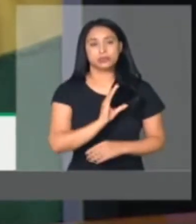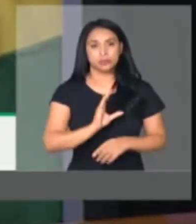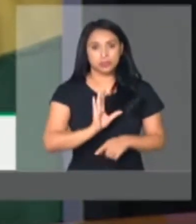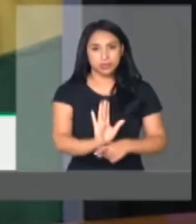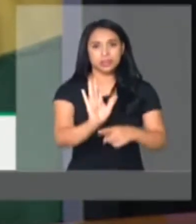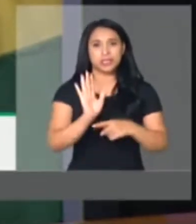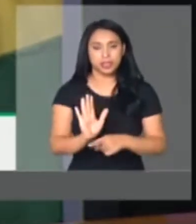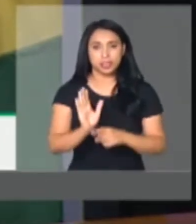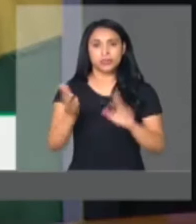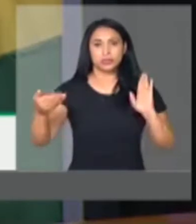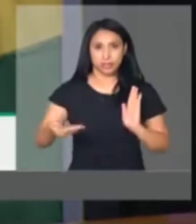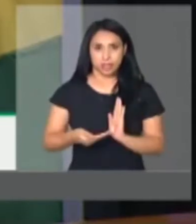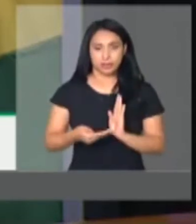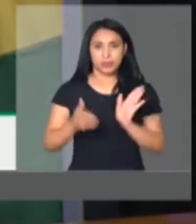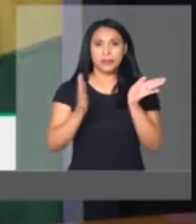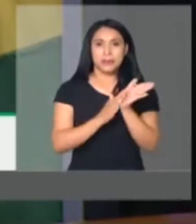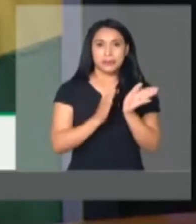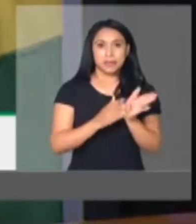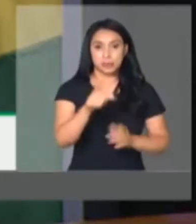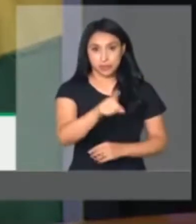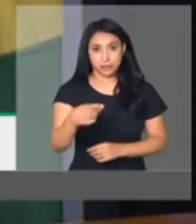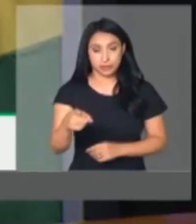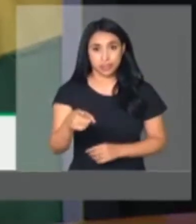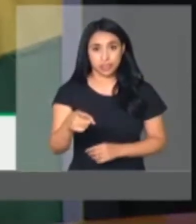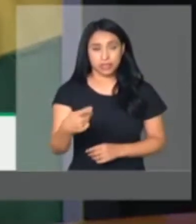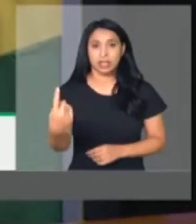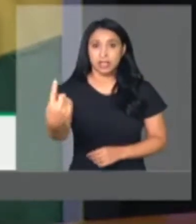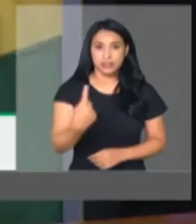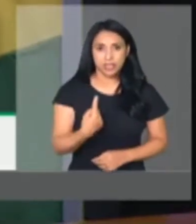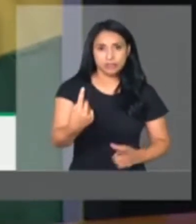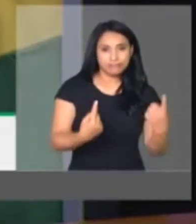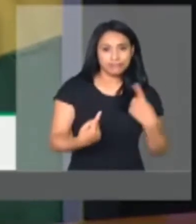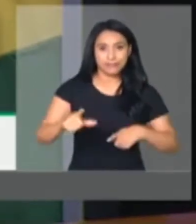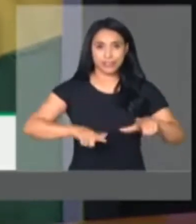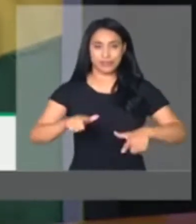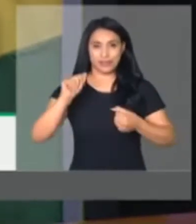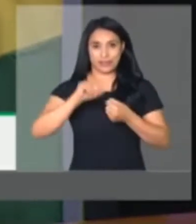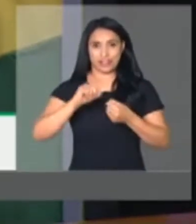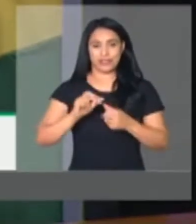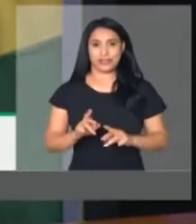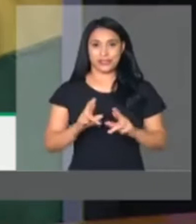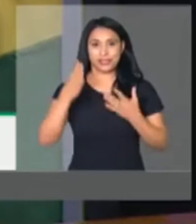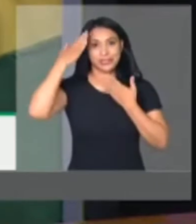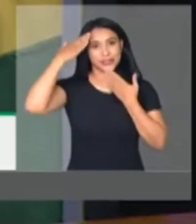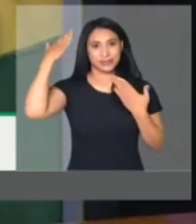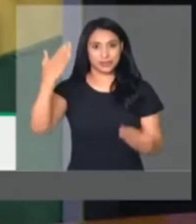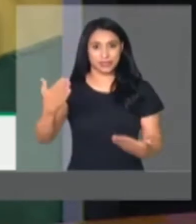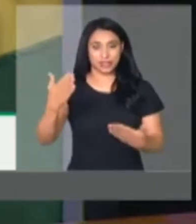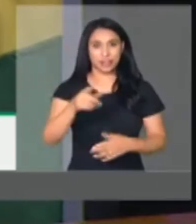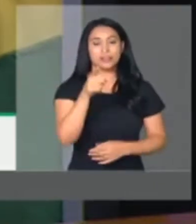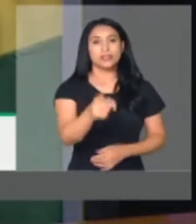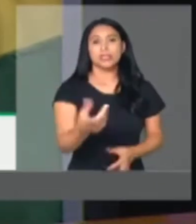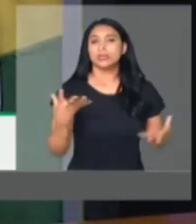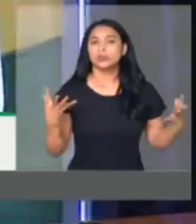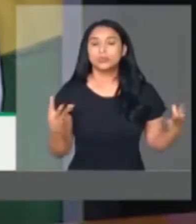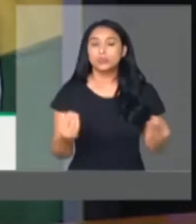nossa casa parabéns a vocês que vem aqui diariamente fazer a diferença obrigado vocês são